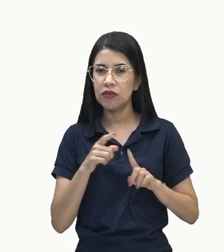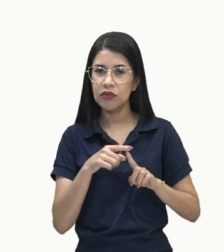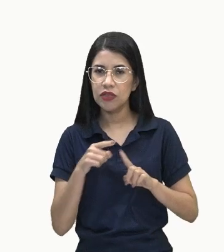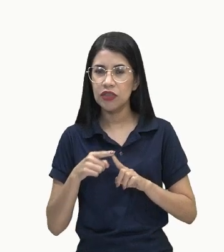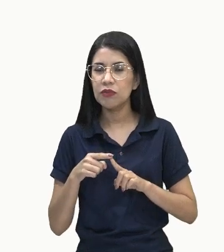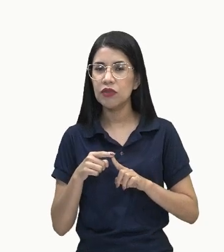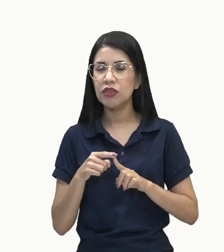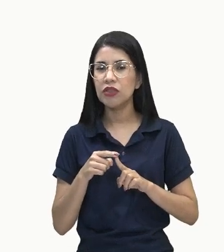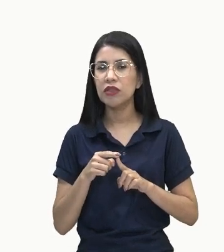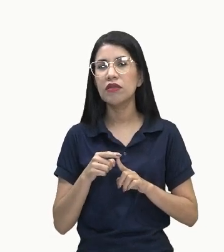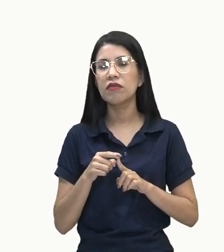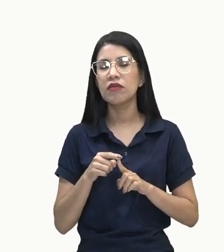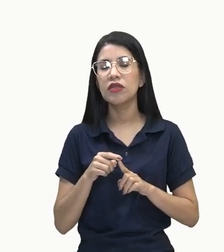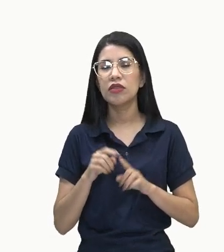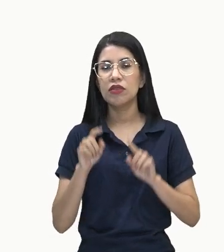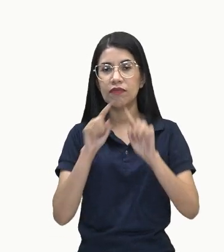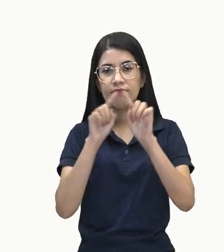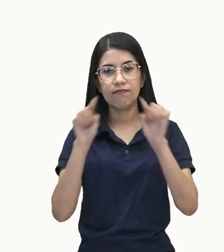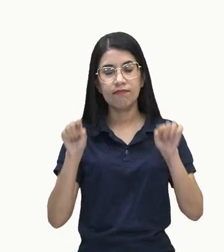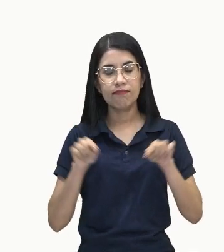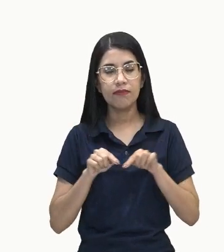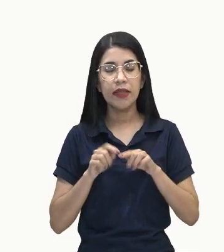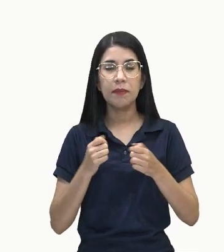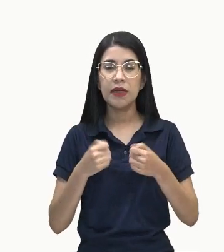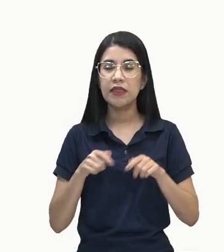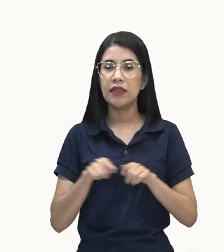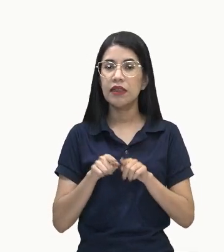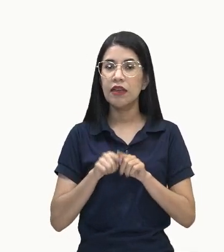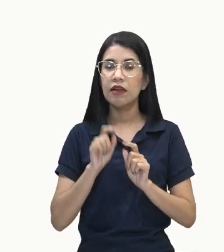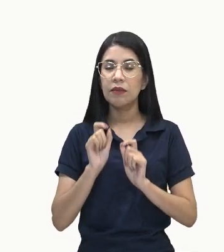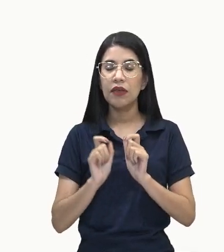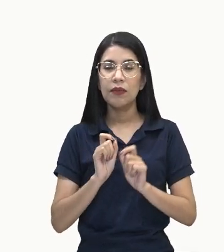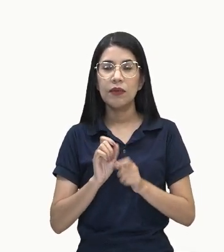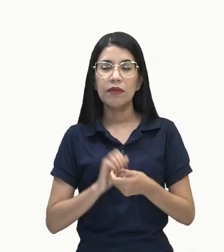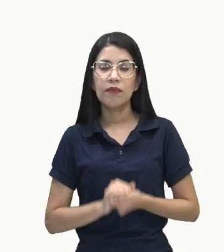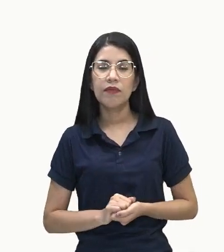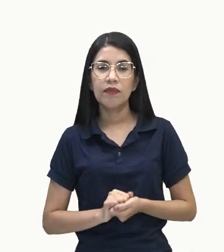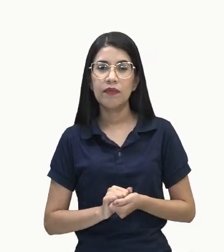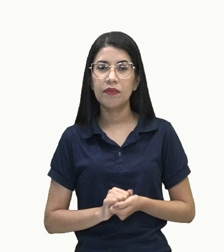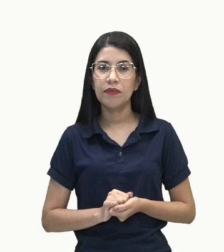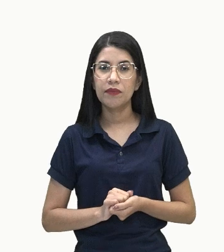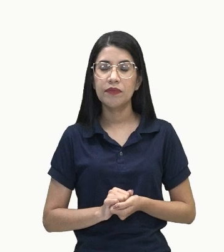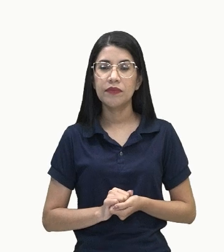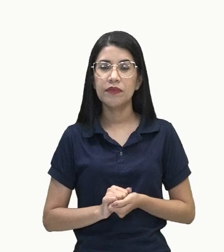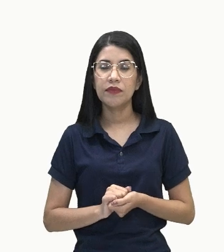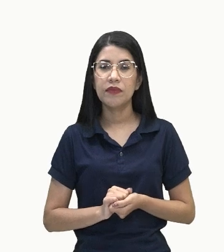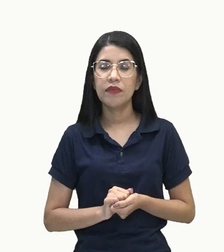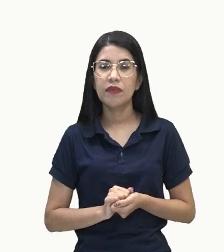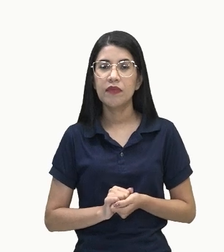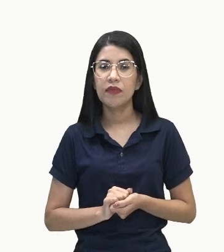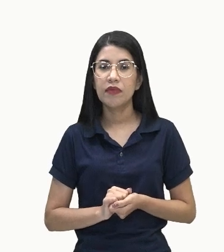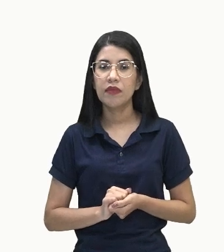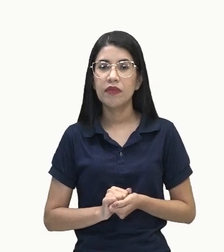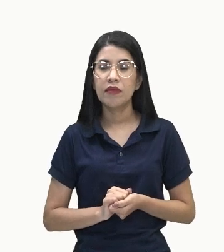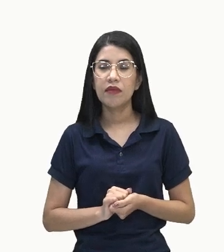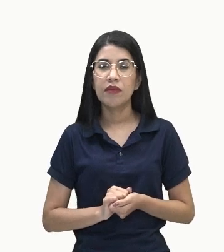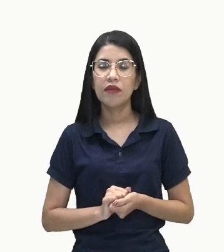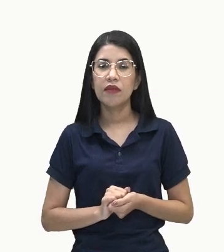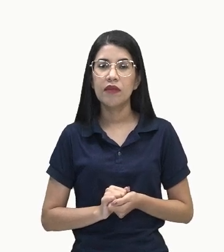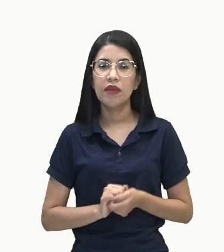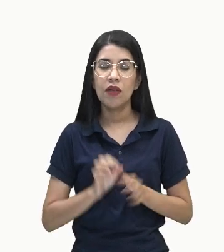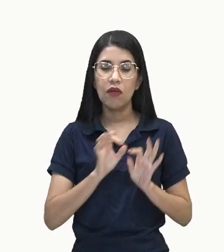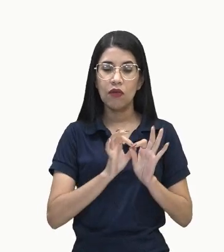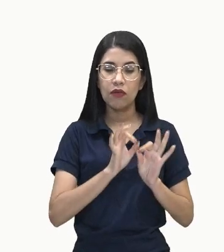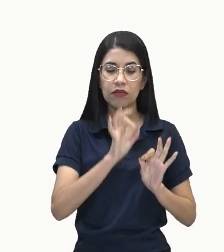da figura. Por quê? Porque eu tenho que verificar também a medida de cada um desses